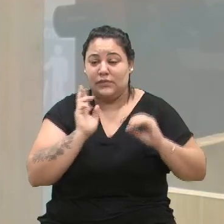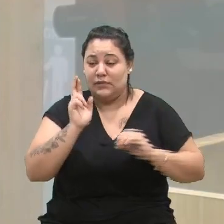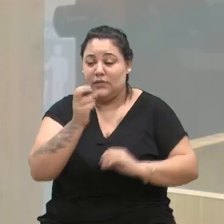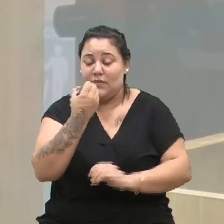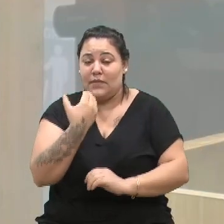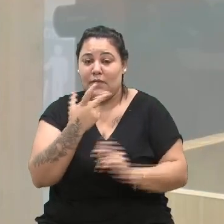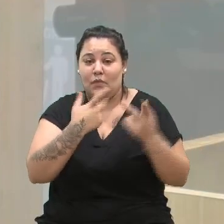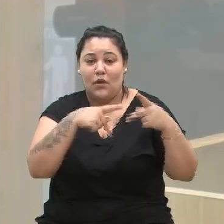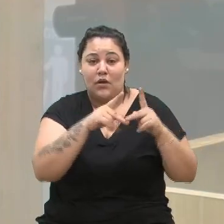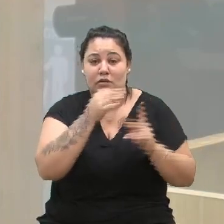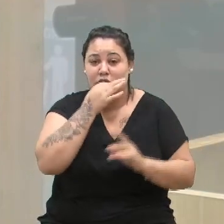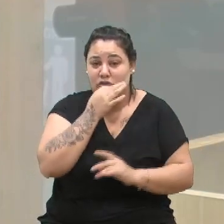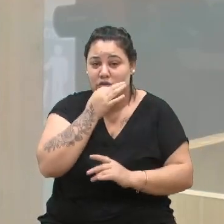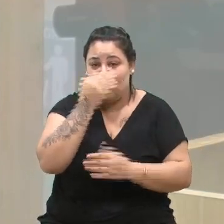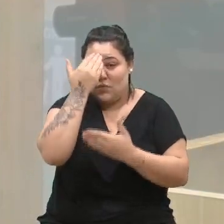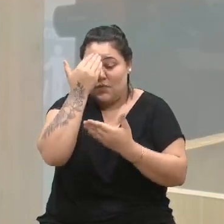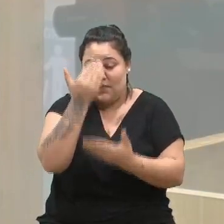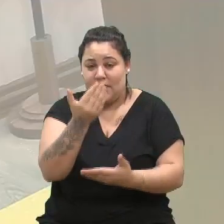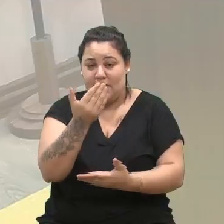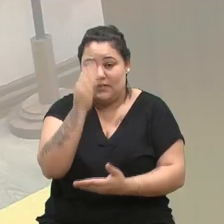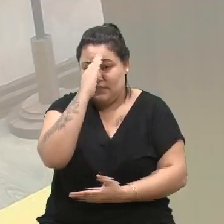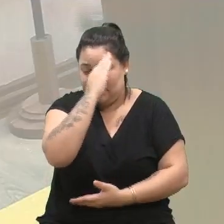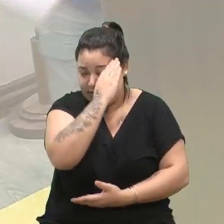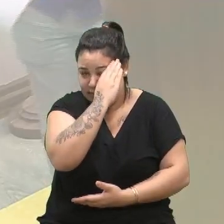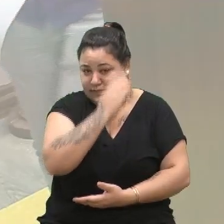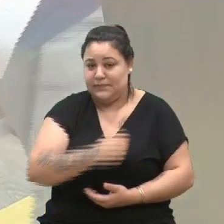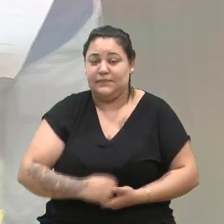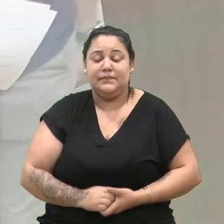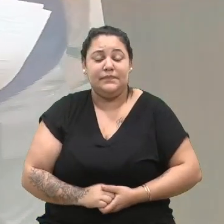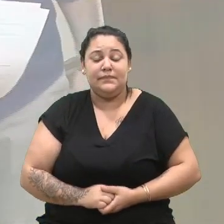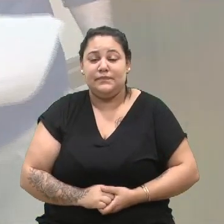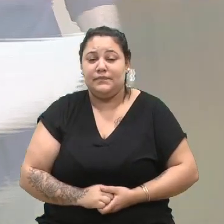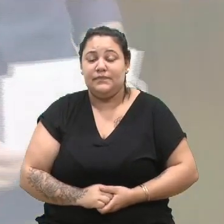bem a população caxiense. Obrigado, presidente Bressan. Obrigado, vereador Bortola.